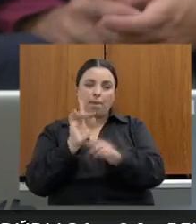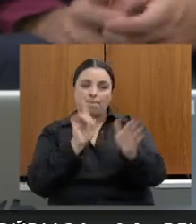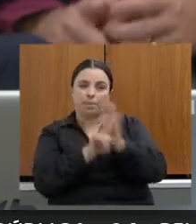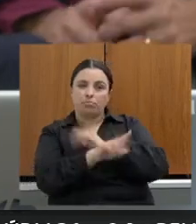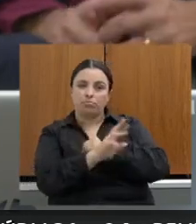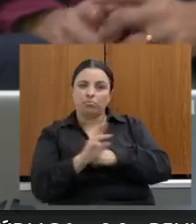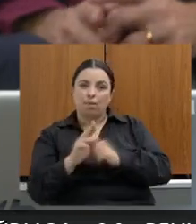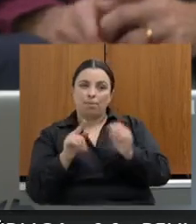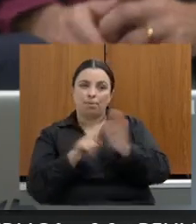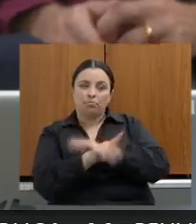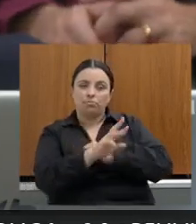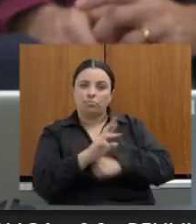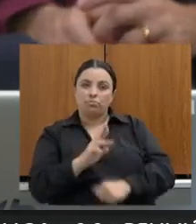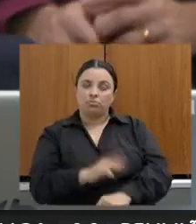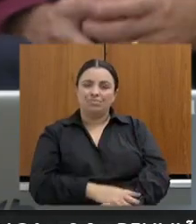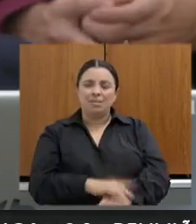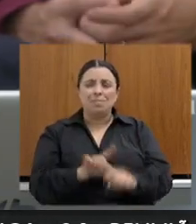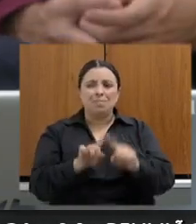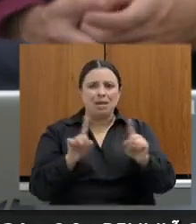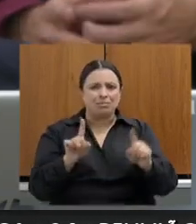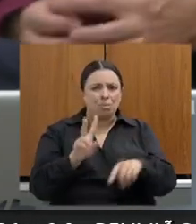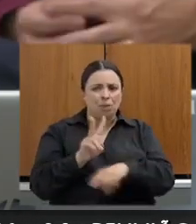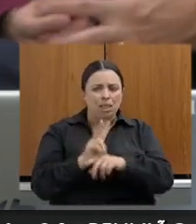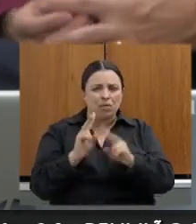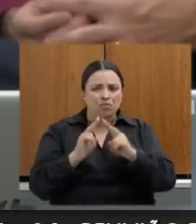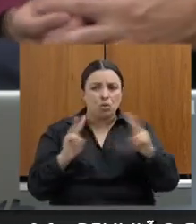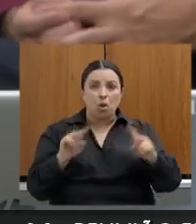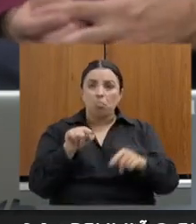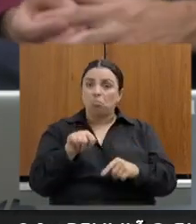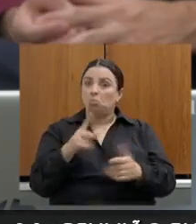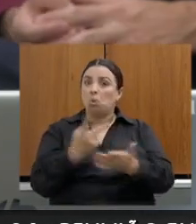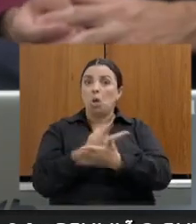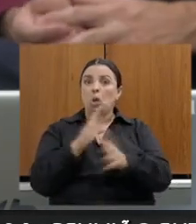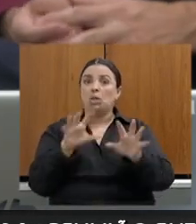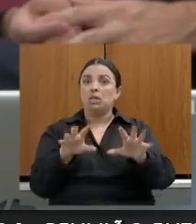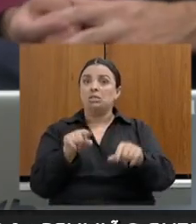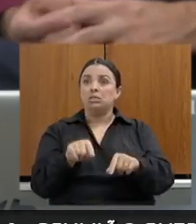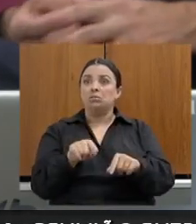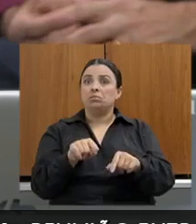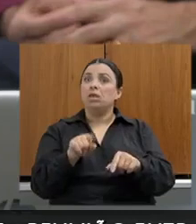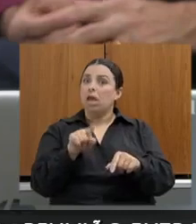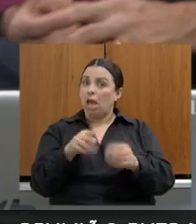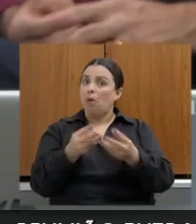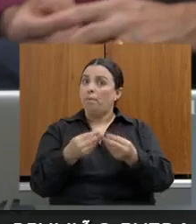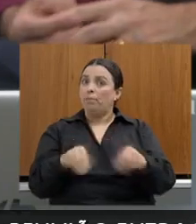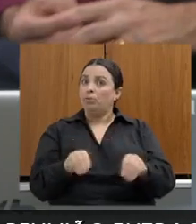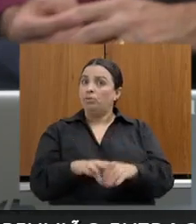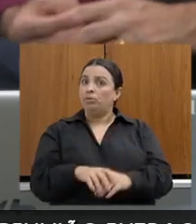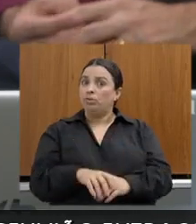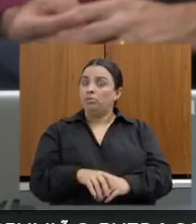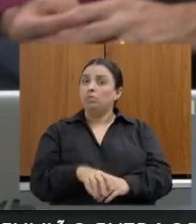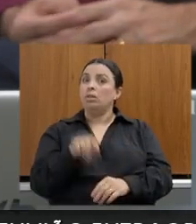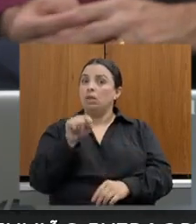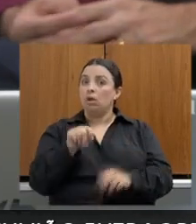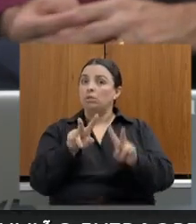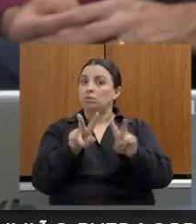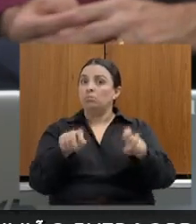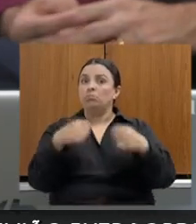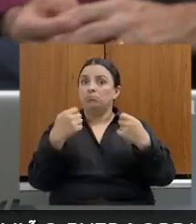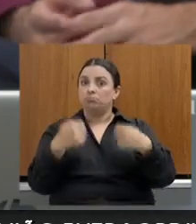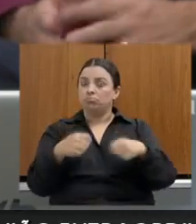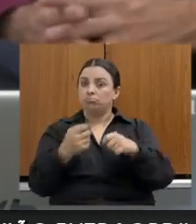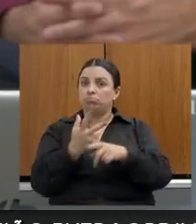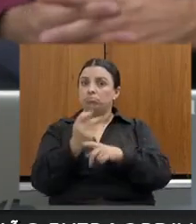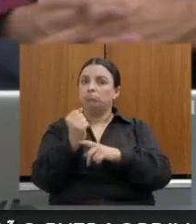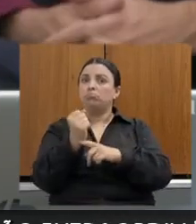virtual Será que isso não traria um prejuízo enorme então é um assunto que precisa ser enfrentado é porque